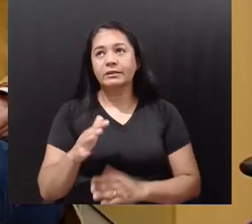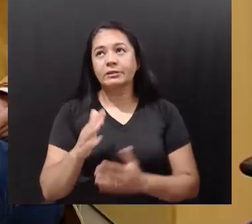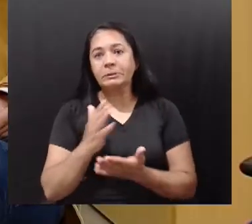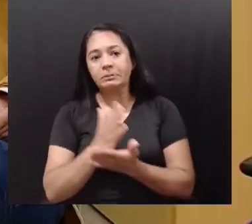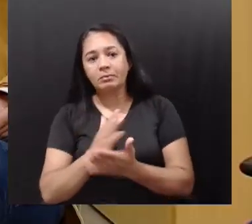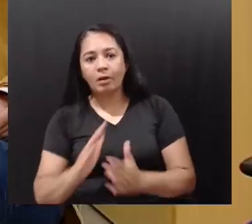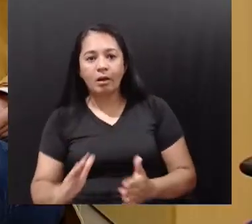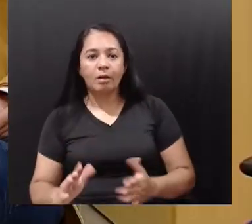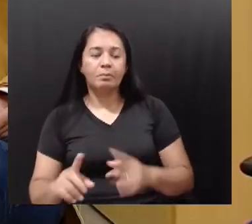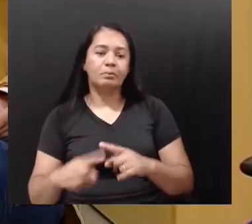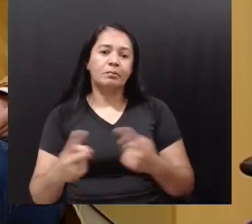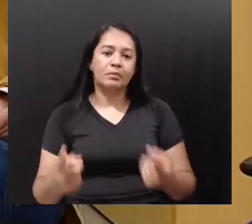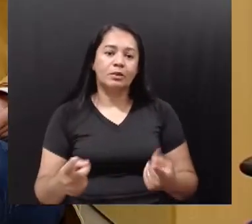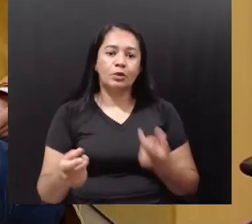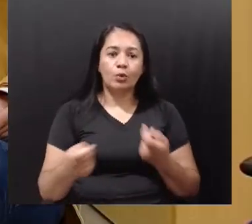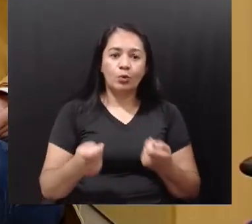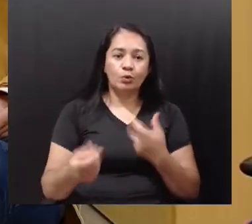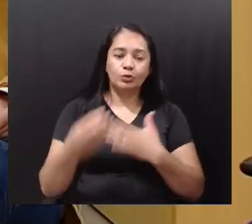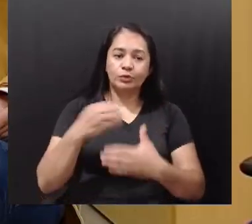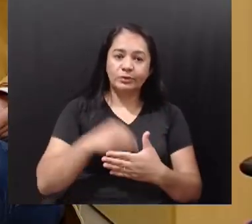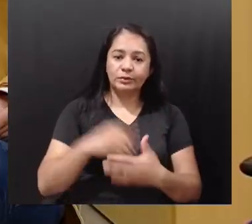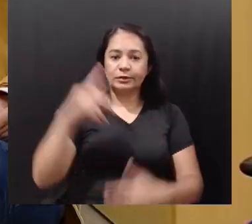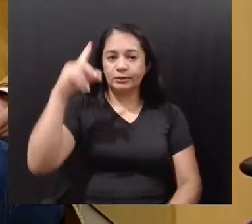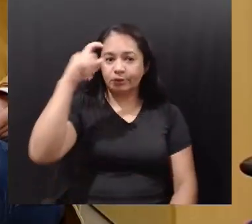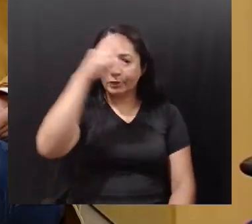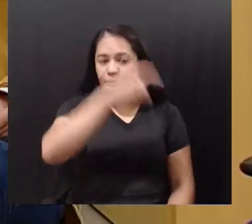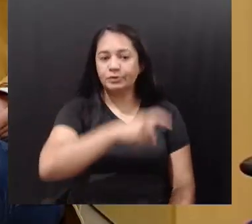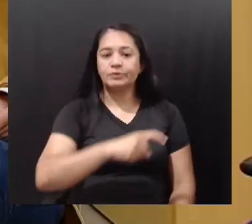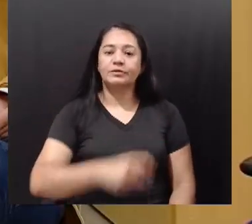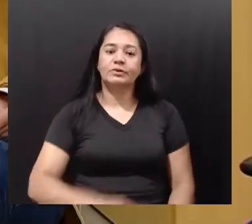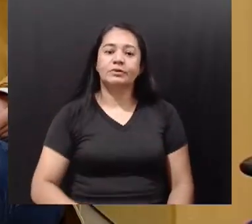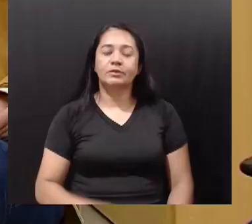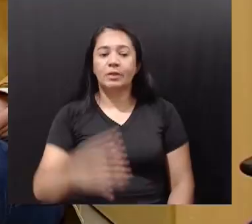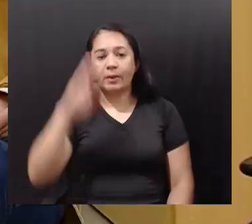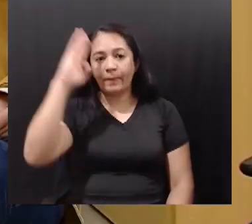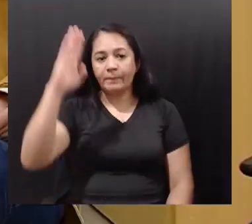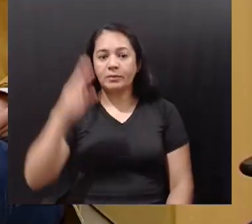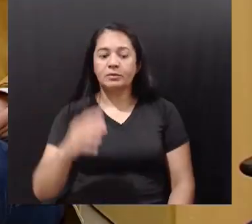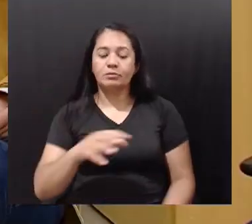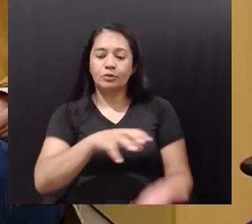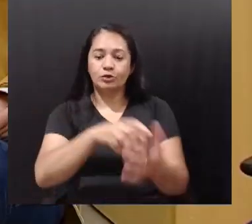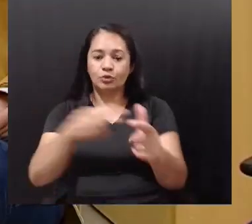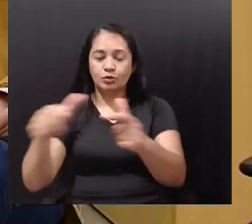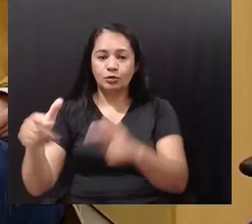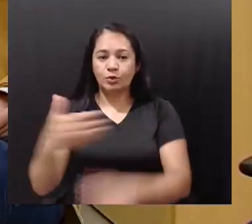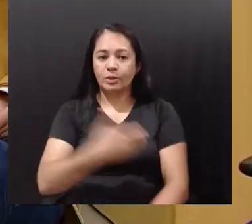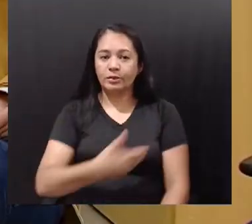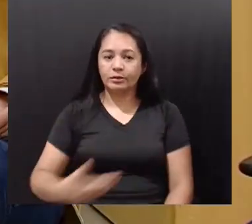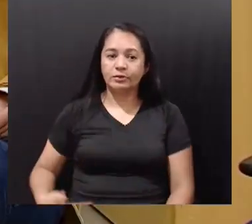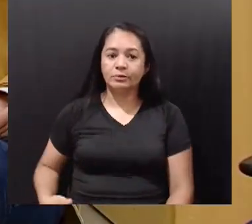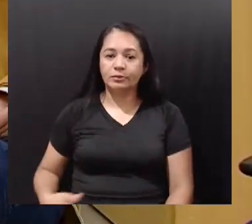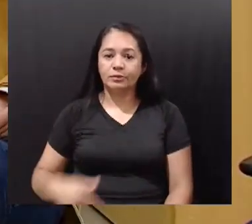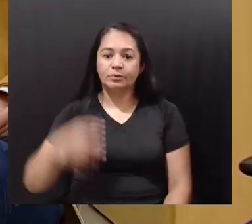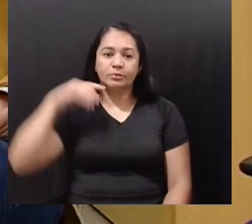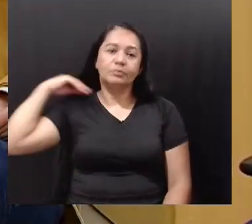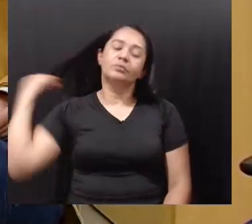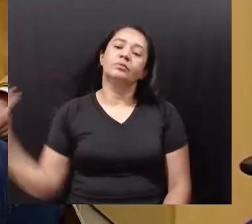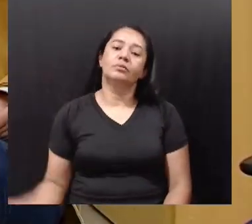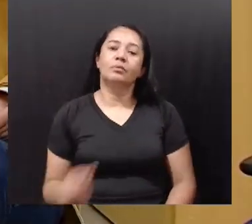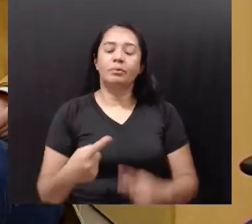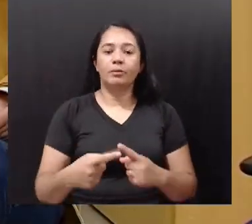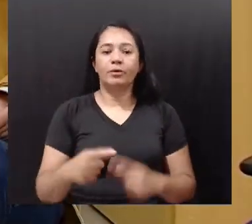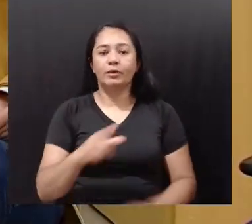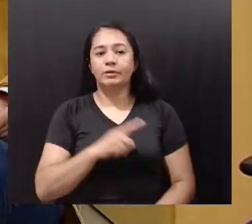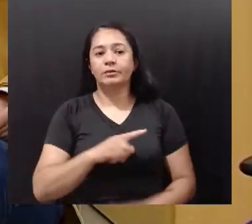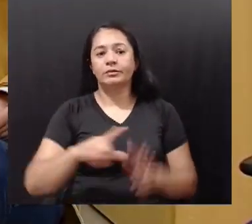O controle interno é muito difícil de ser realizado, principalmente em órgãos públicos. A gente atua em cima de uma gama muito grande de leis,